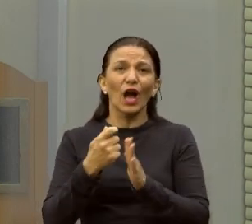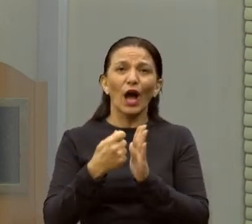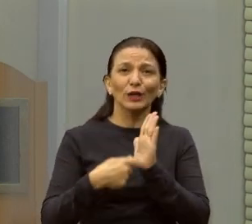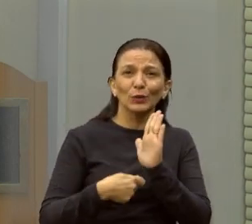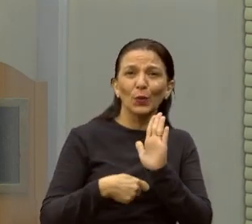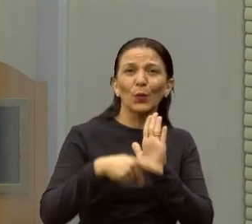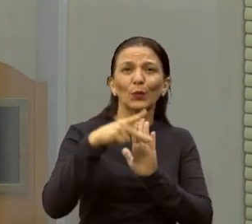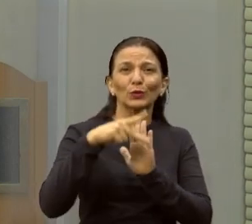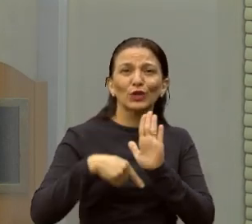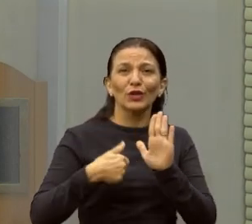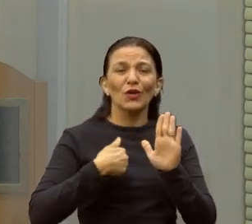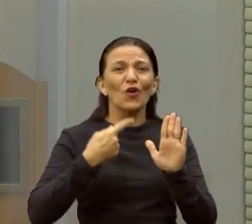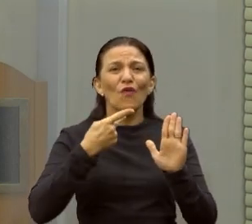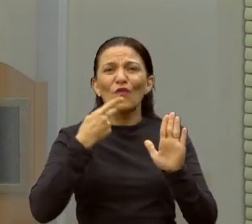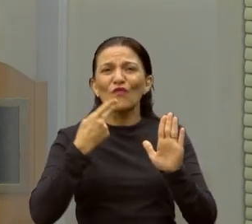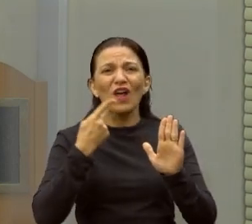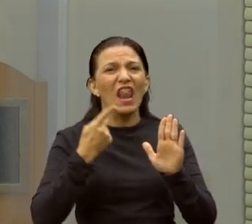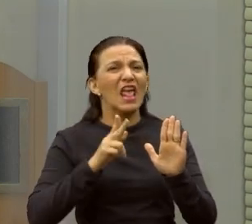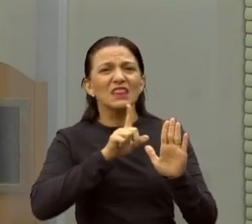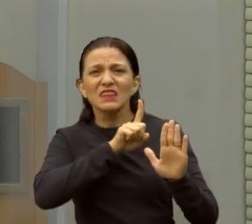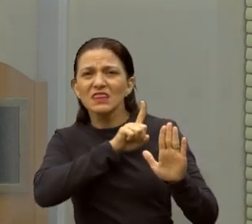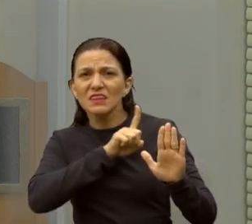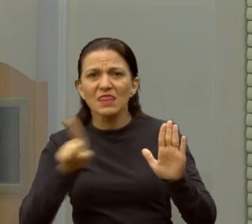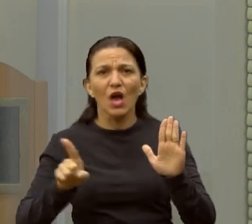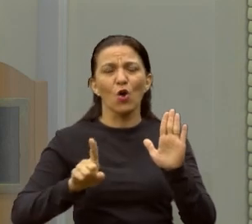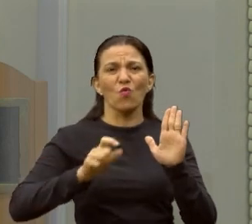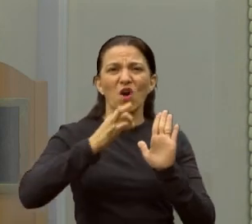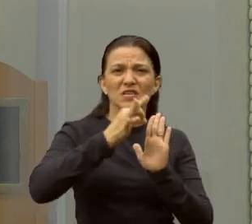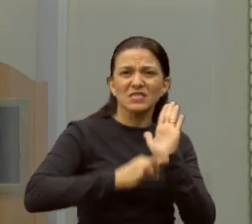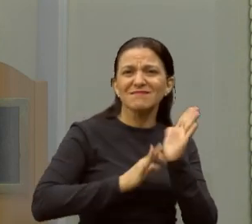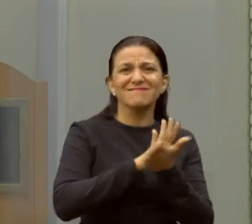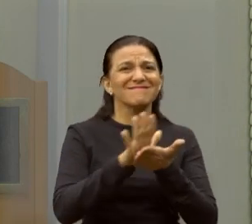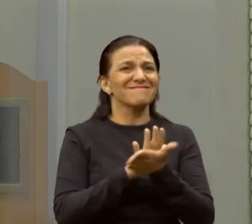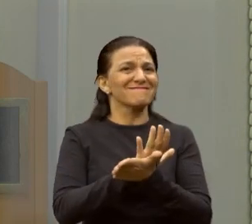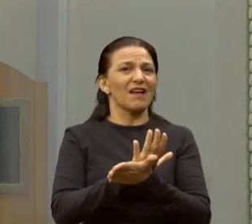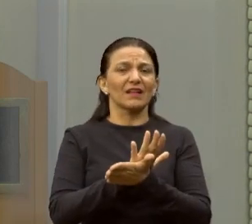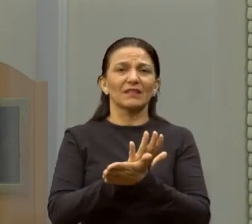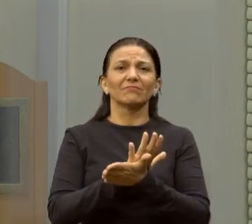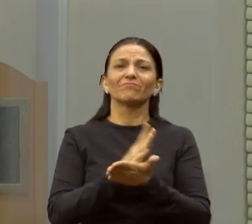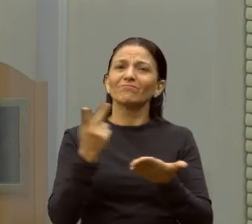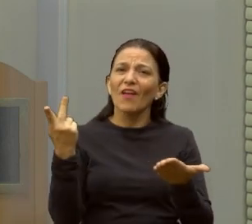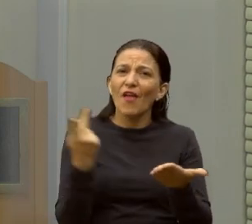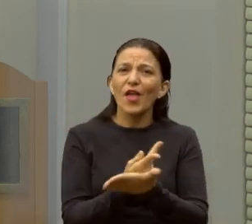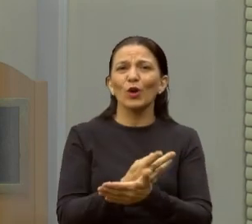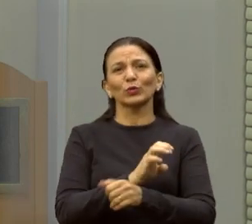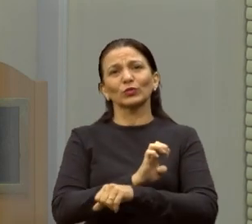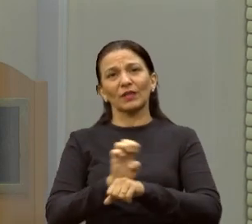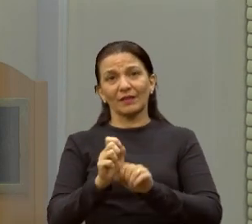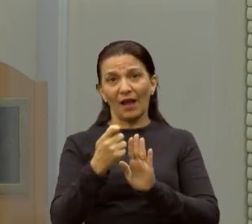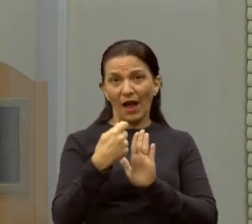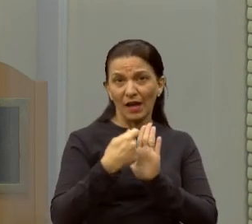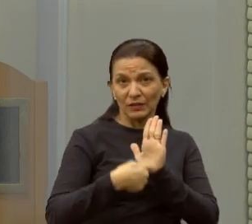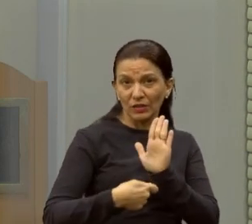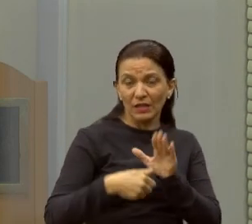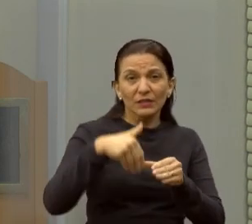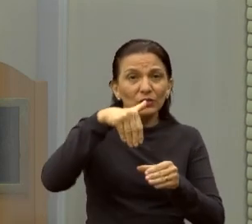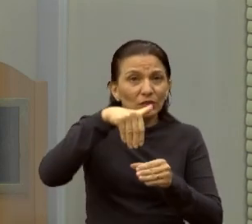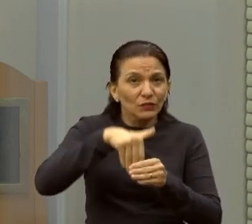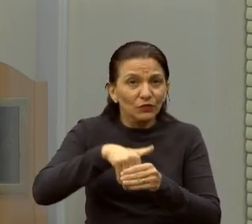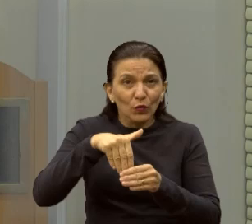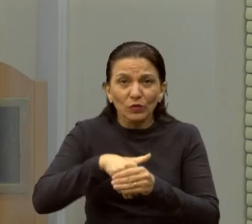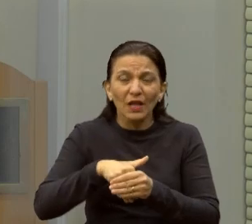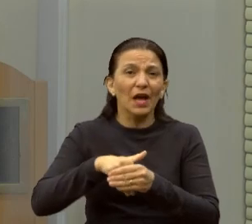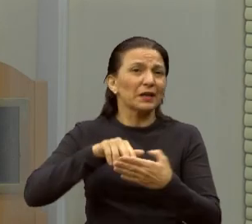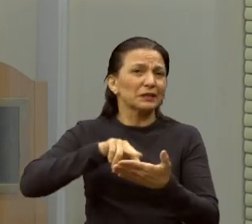projeto do qual eu tinha falado para não assinar importante dizer que assinar não significa voto e